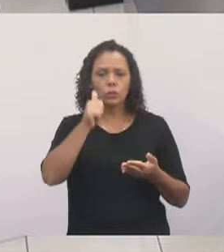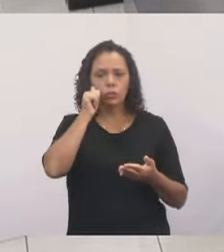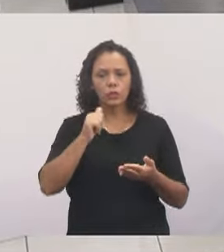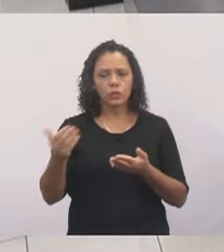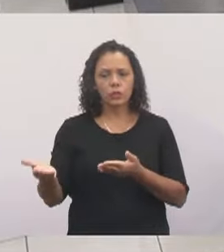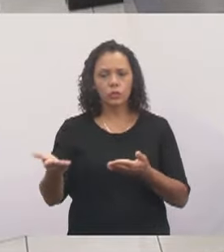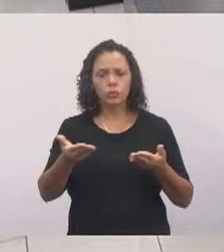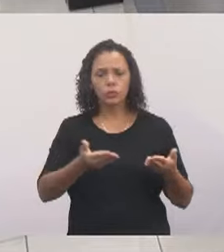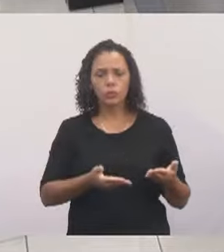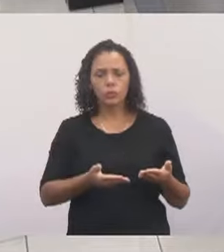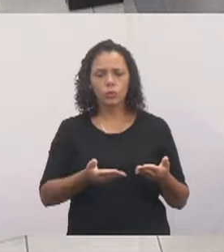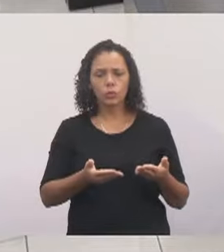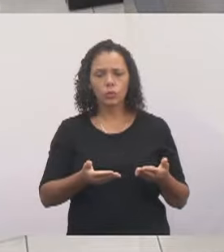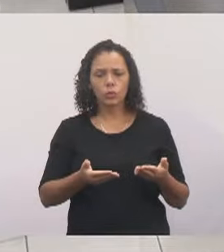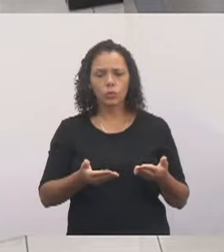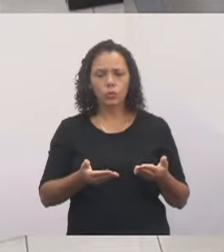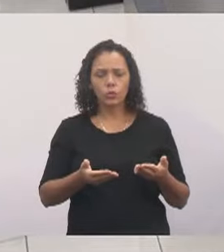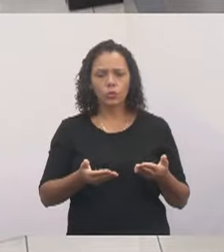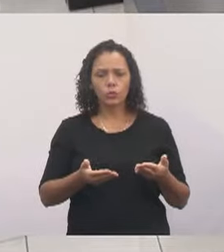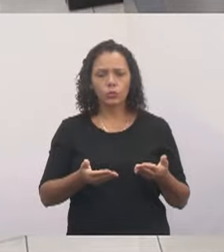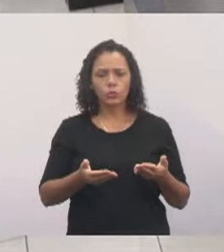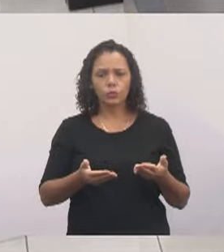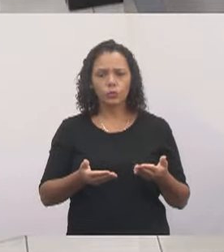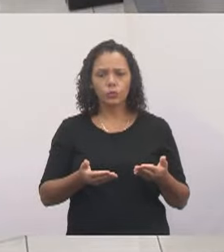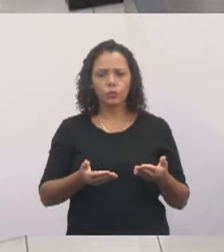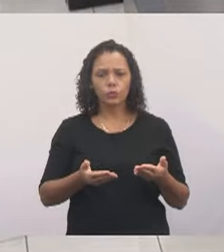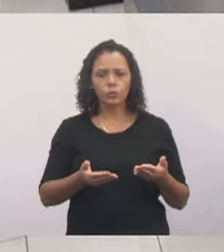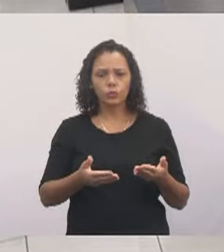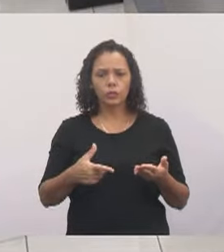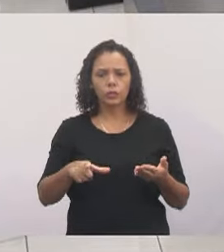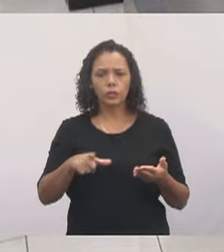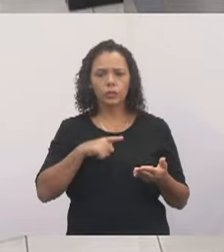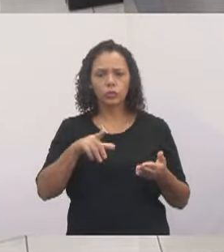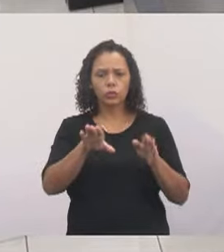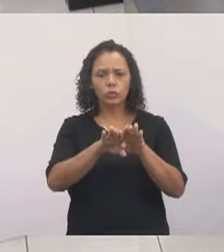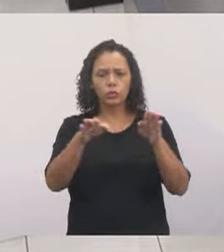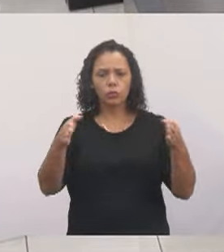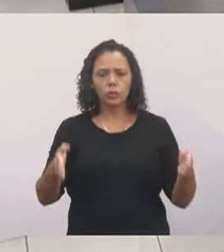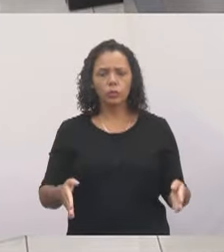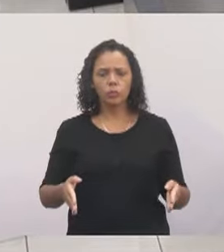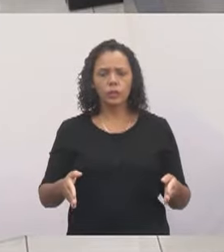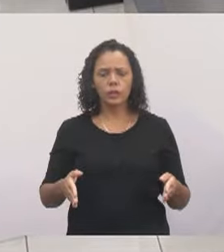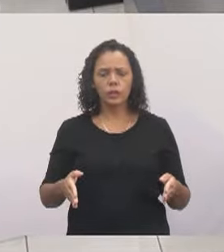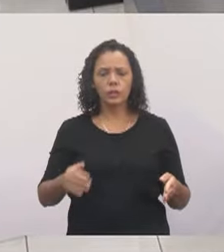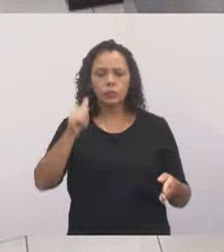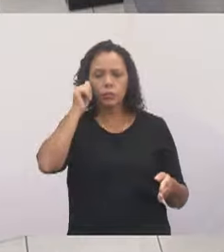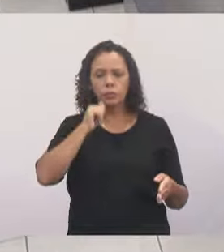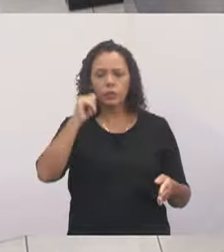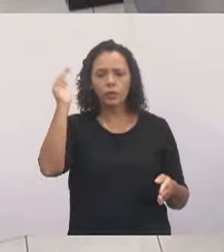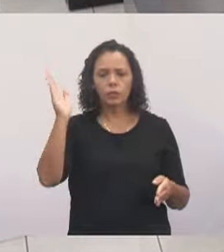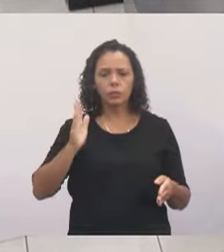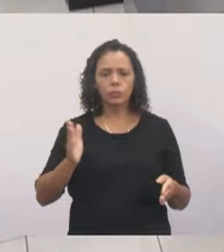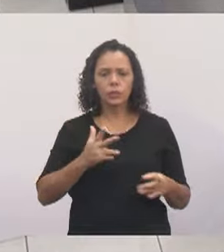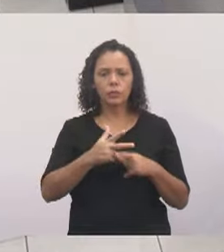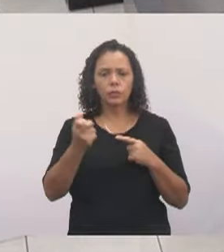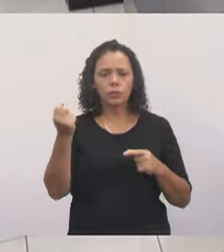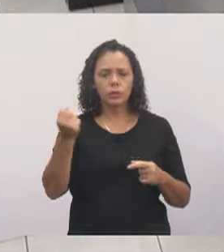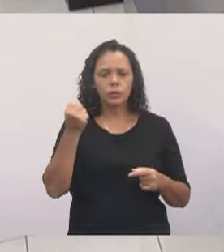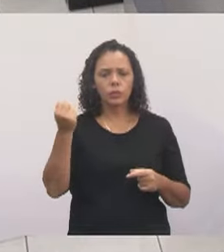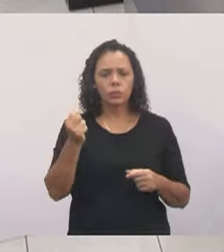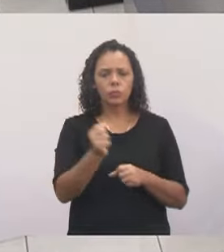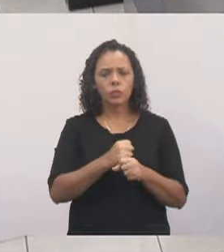nós fizemos quando você pegou a mesa para ela, uma campeã brasileira.